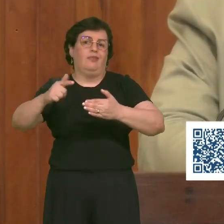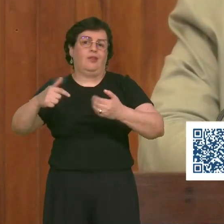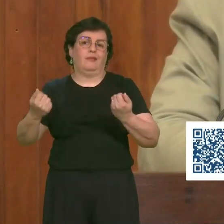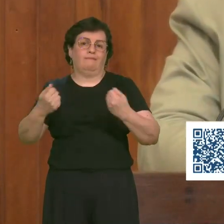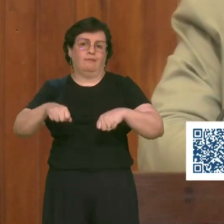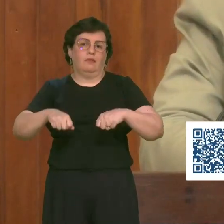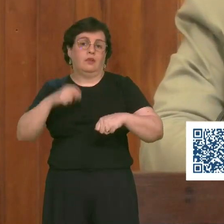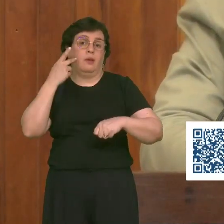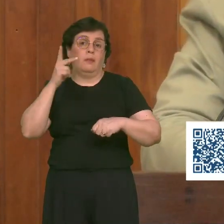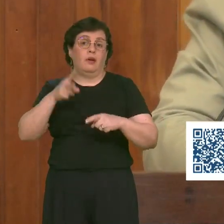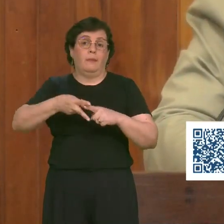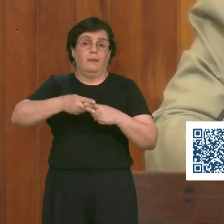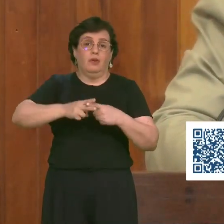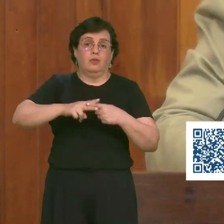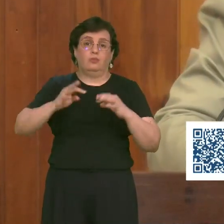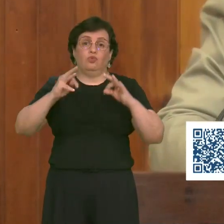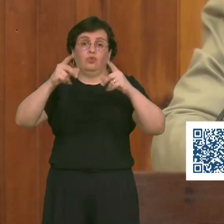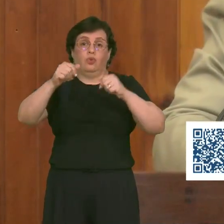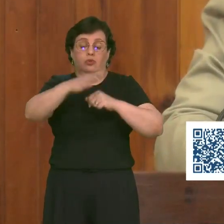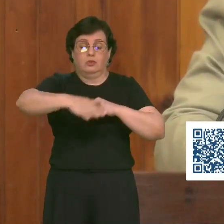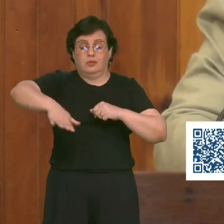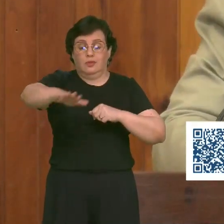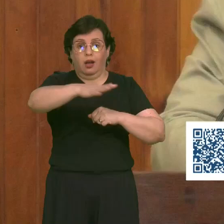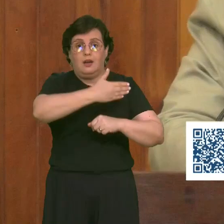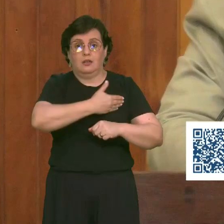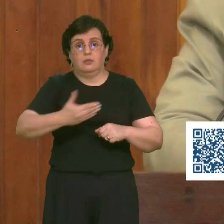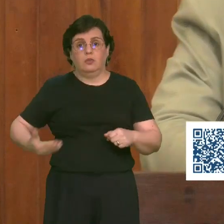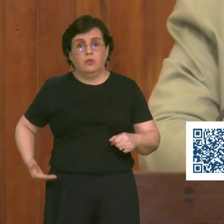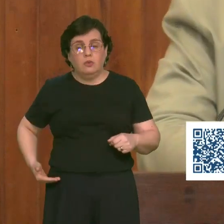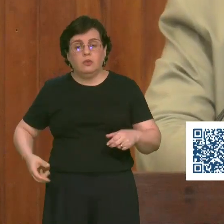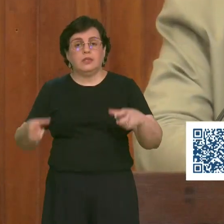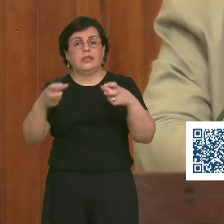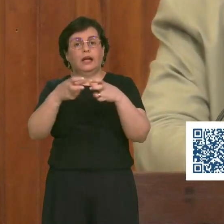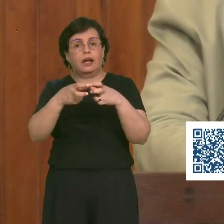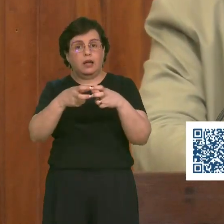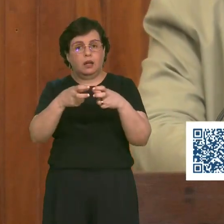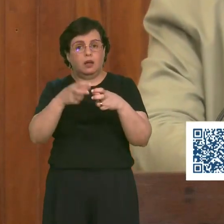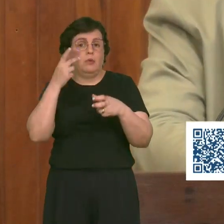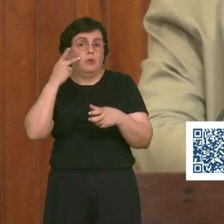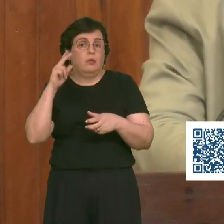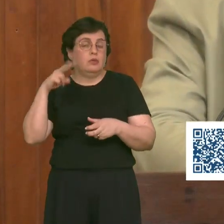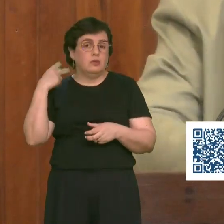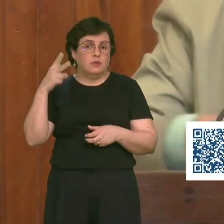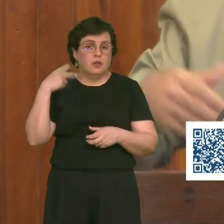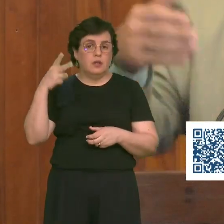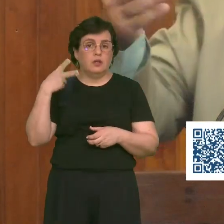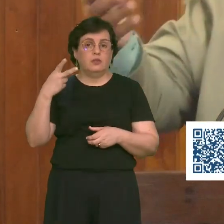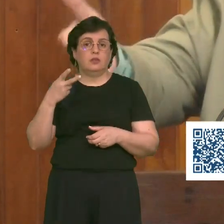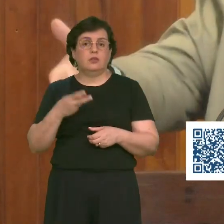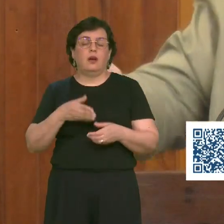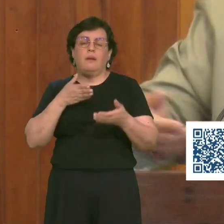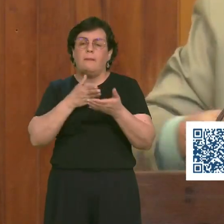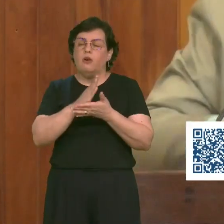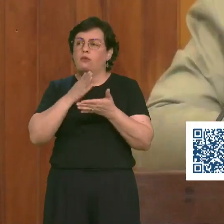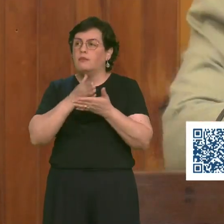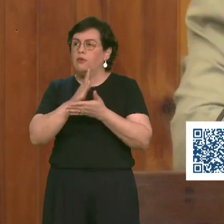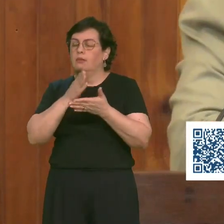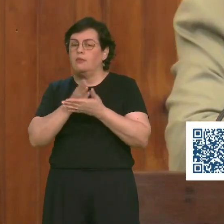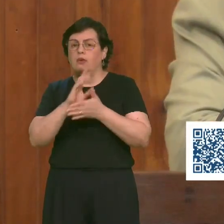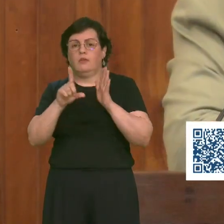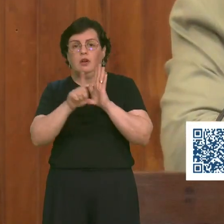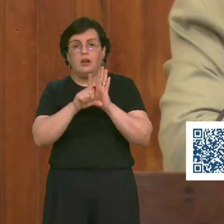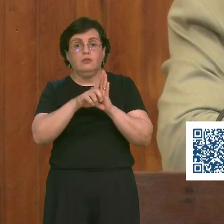fazer a manutenção desses espaços públicos a câmara através do zeradores tem aprovado legislação